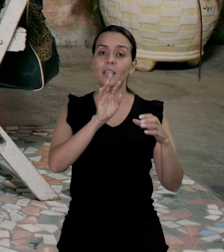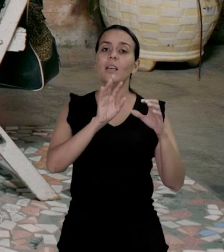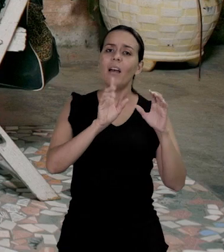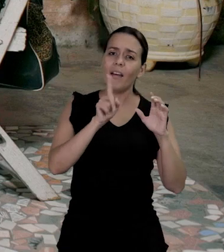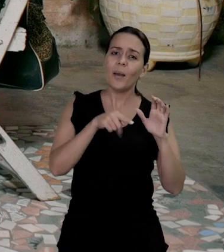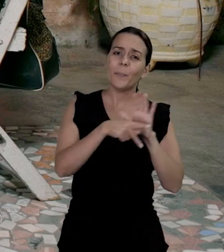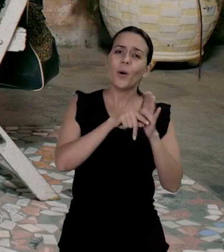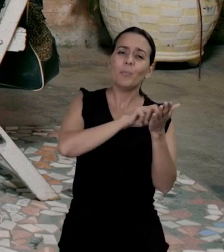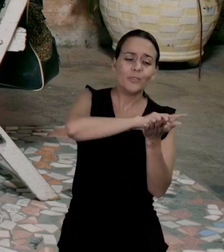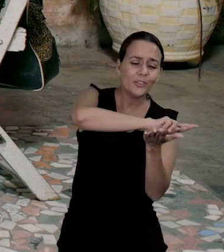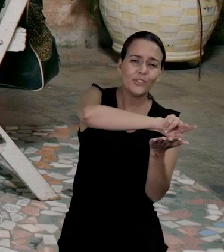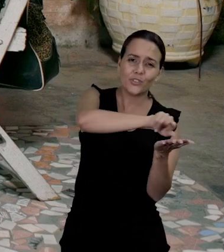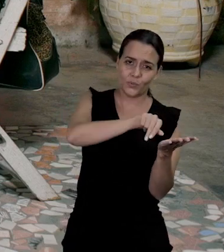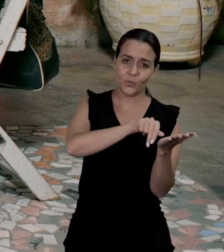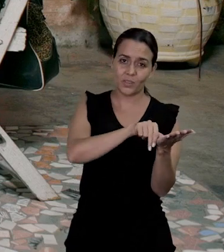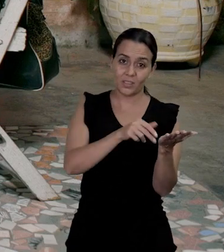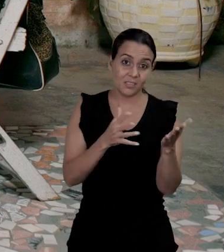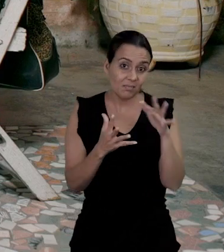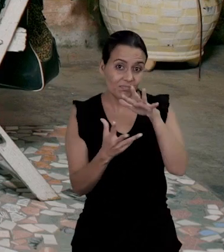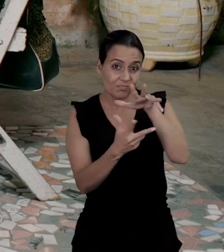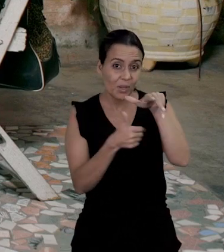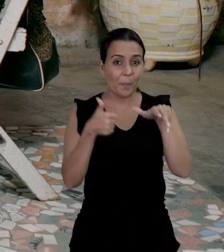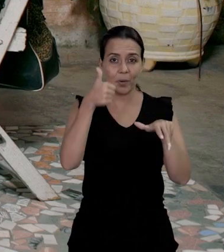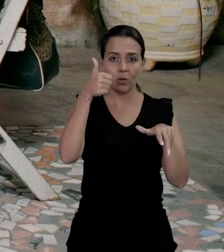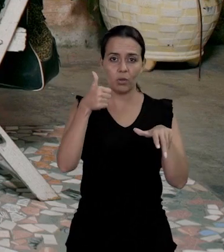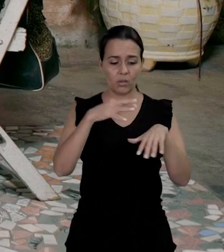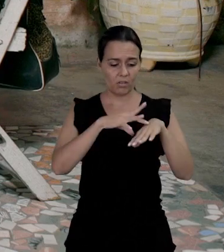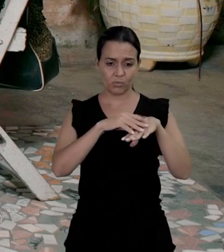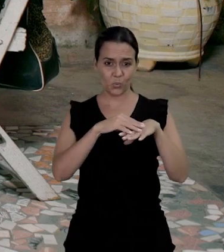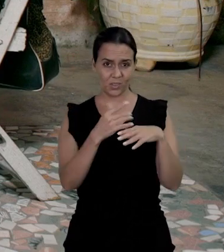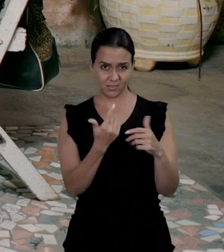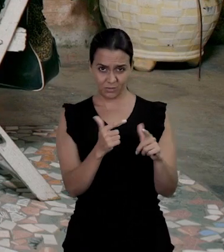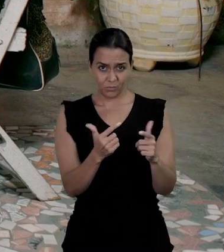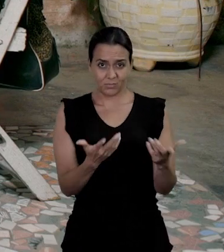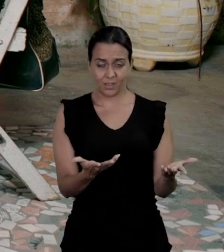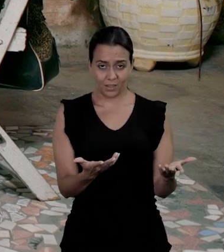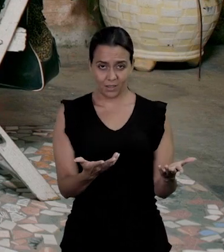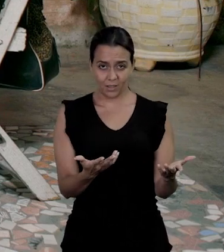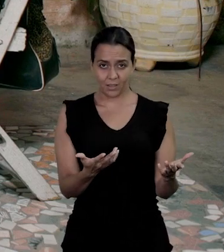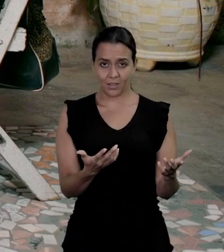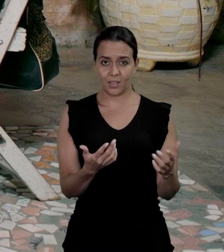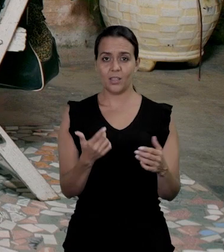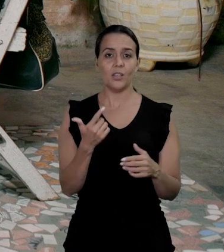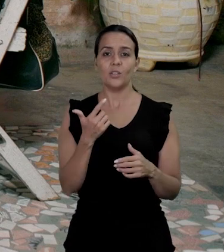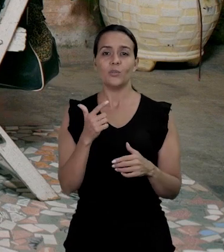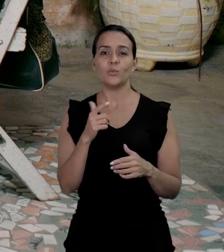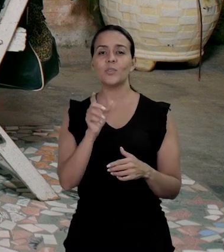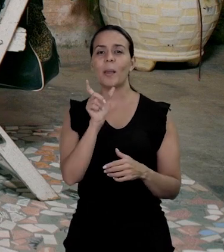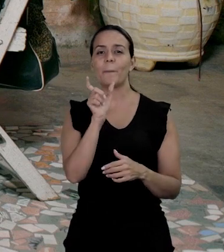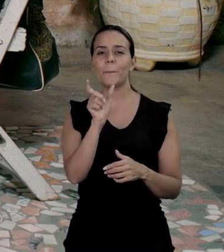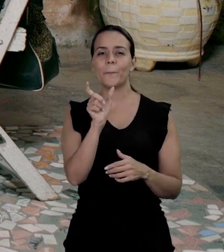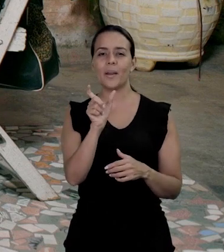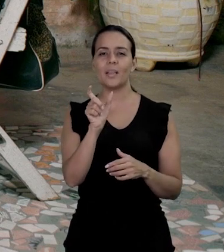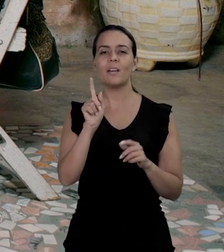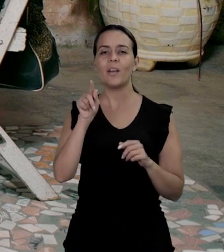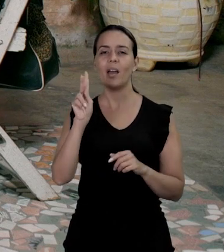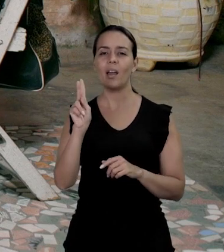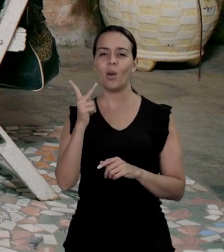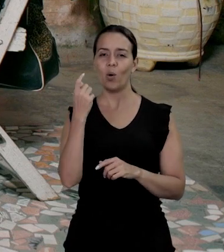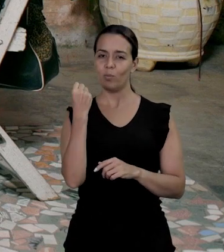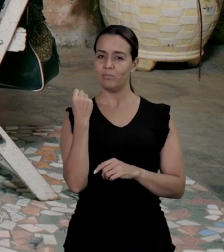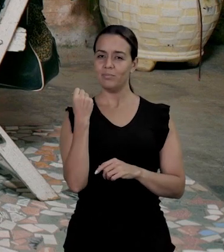si? Porque a gente ainda apesar disso tudo, né? Não é mais doença, não está mais no CID, a gente não fala mais homossexualismo,